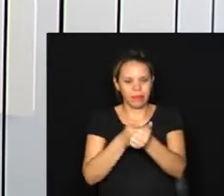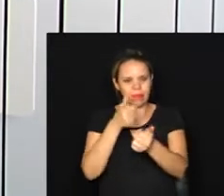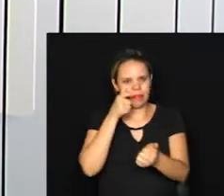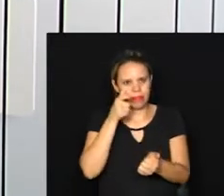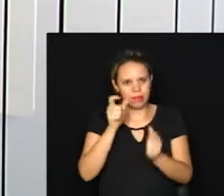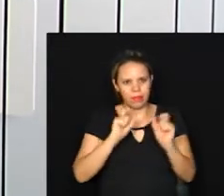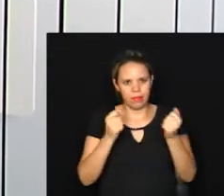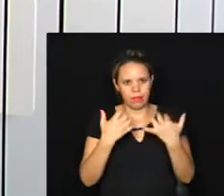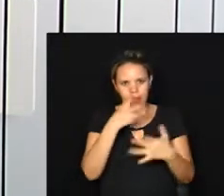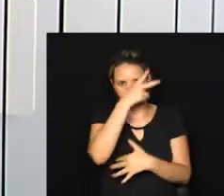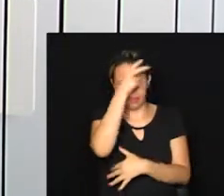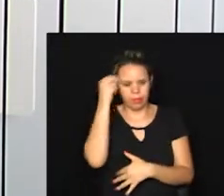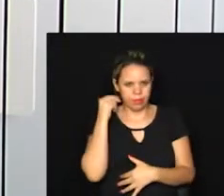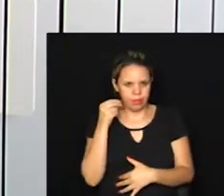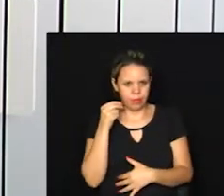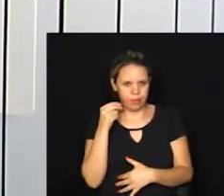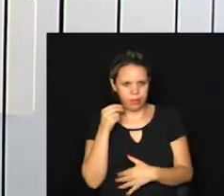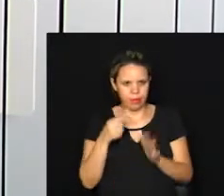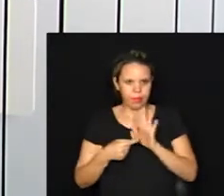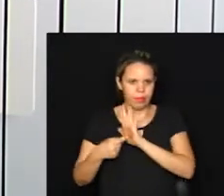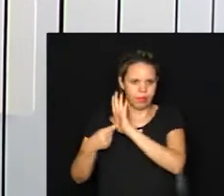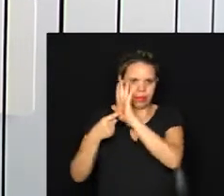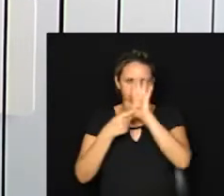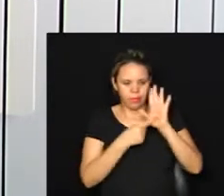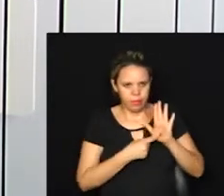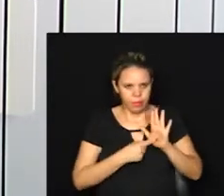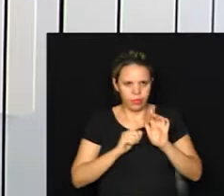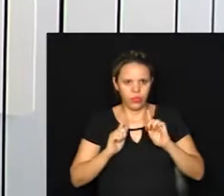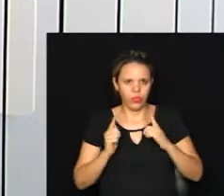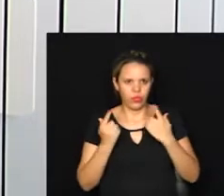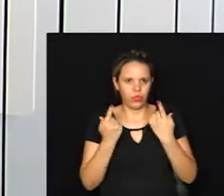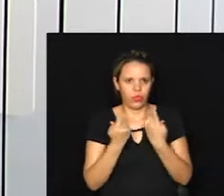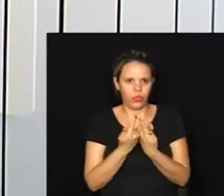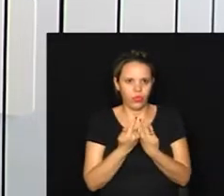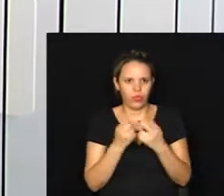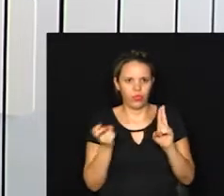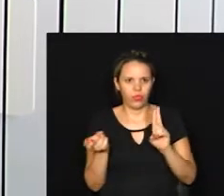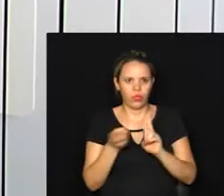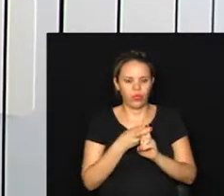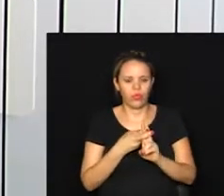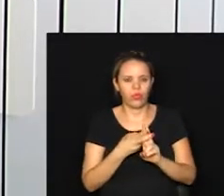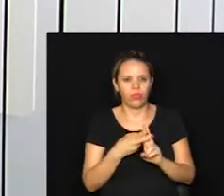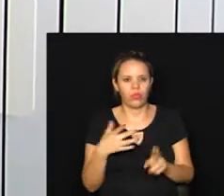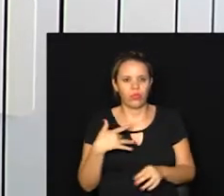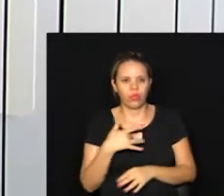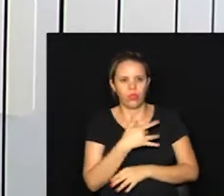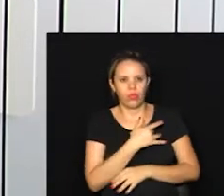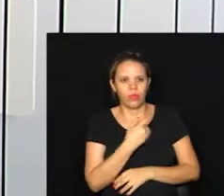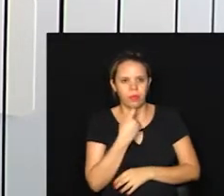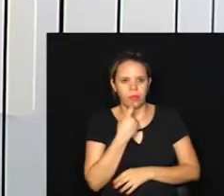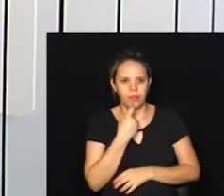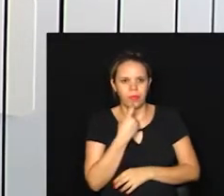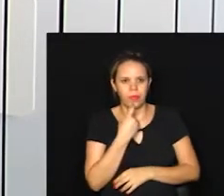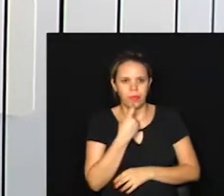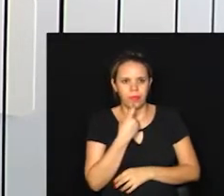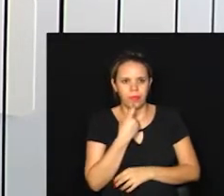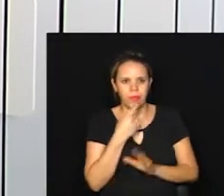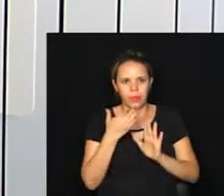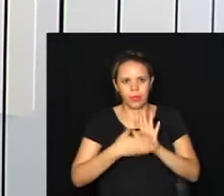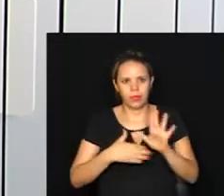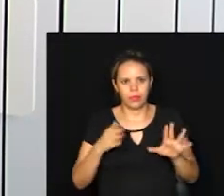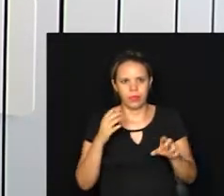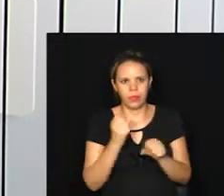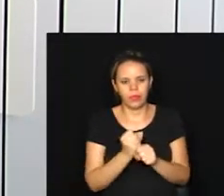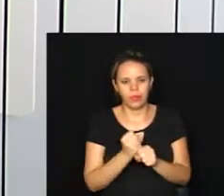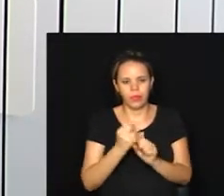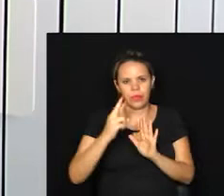a audiência pública para a apresentação pelo gestor do Sistema Único de Saúde, o SUS Campinas, da prestação de contas e